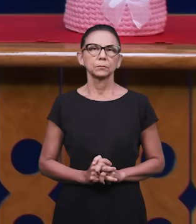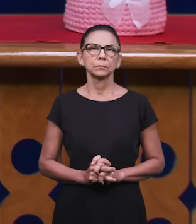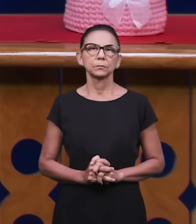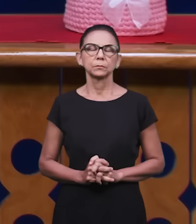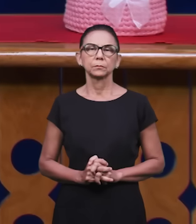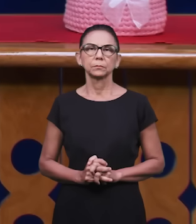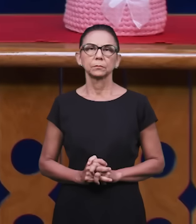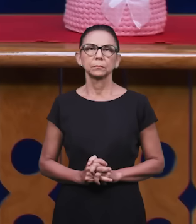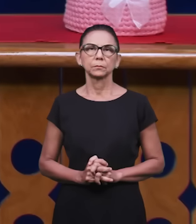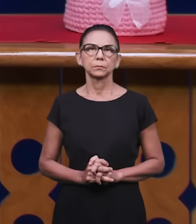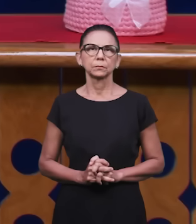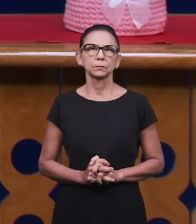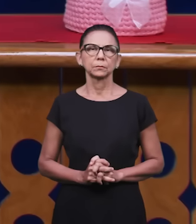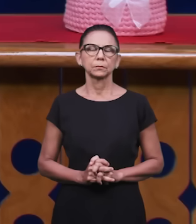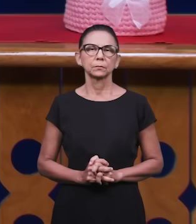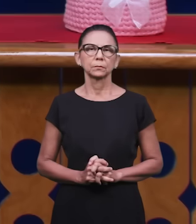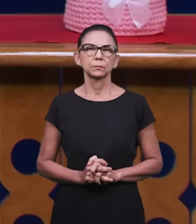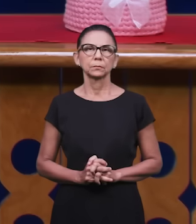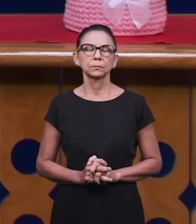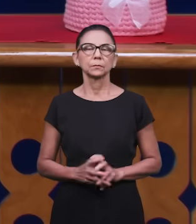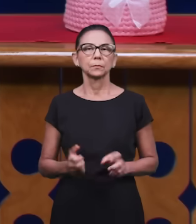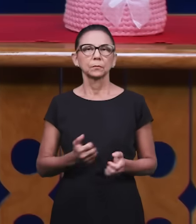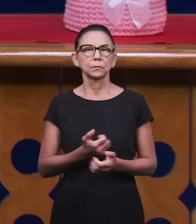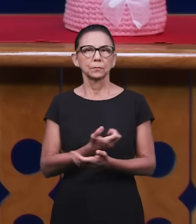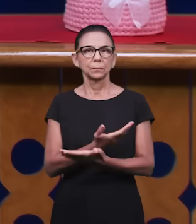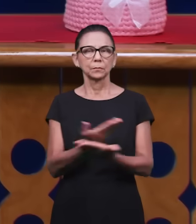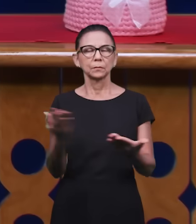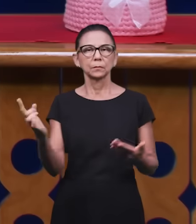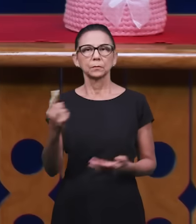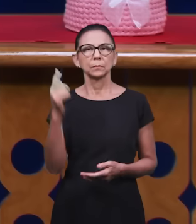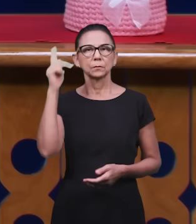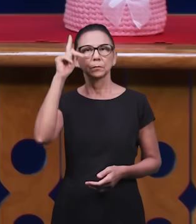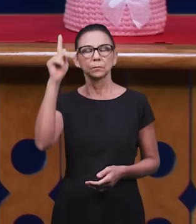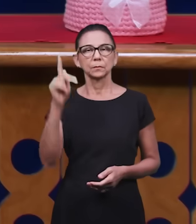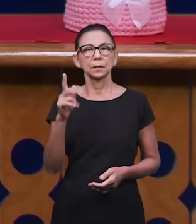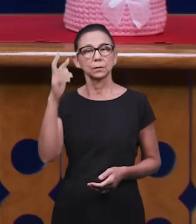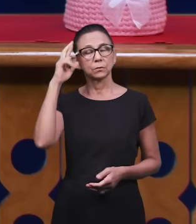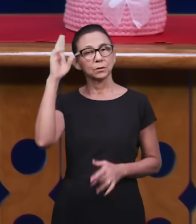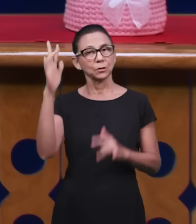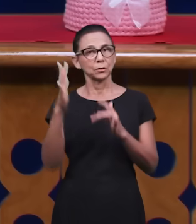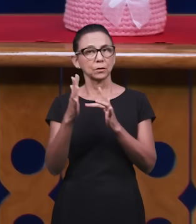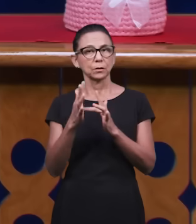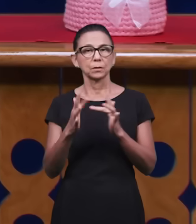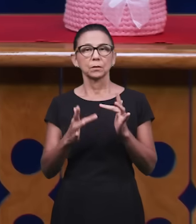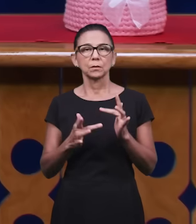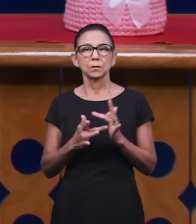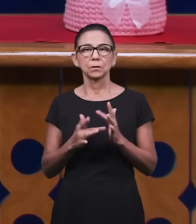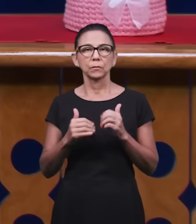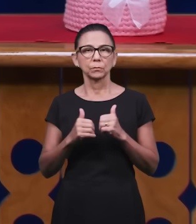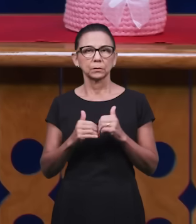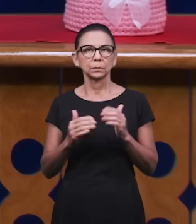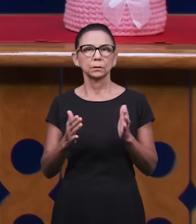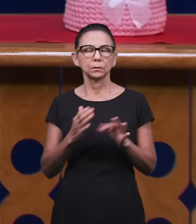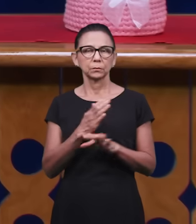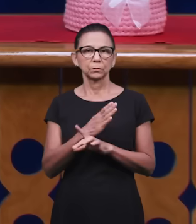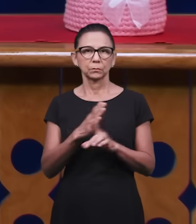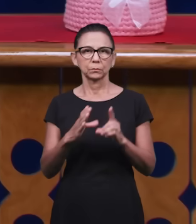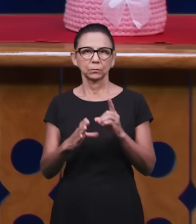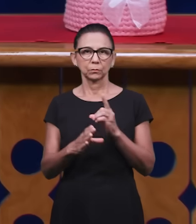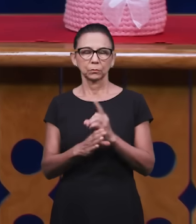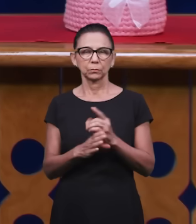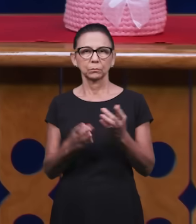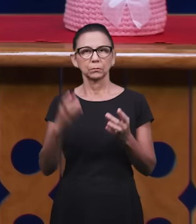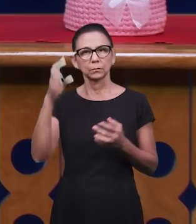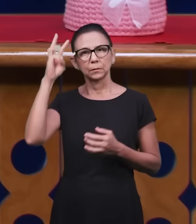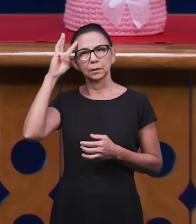Eu saúdo a todos com a paz do Senhor Jesus. Nós vamos dar início ao nosso culto dessa terça-feira, clamando pelo poder